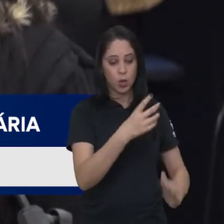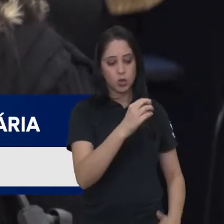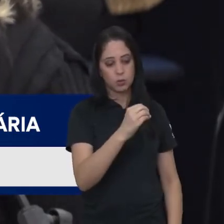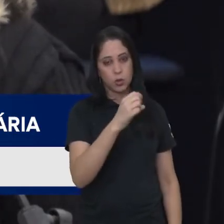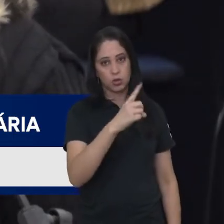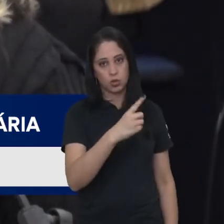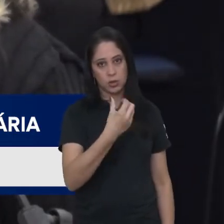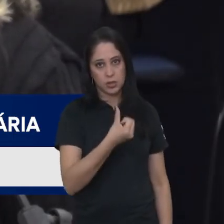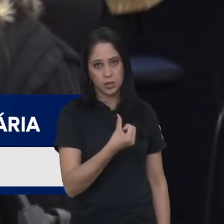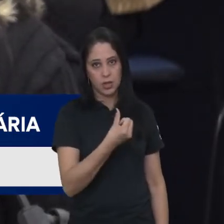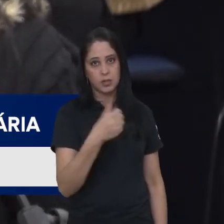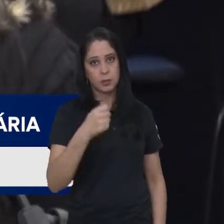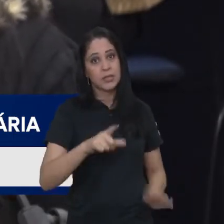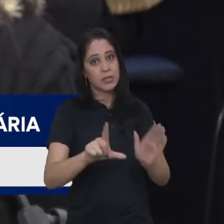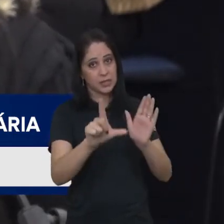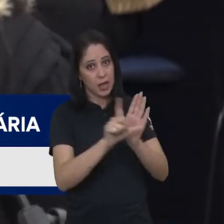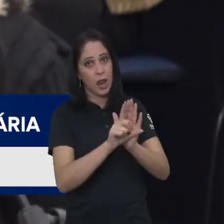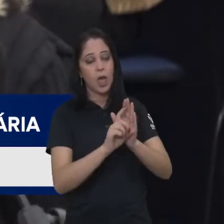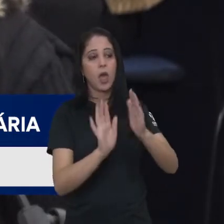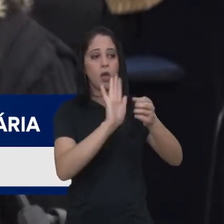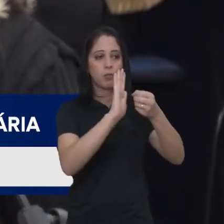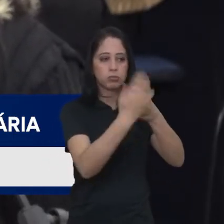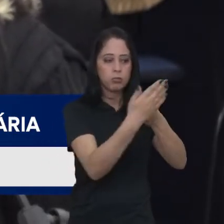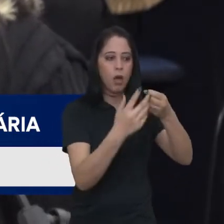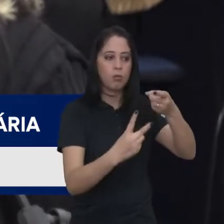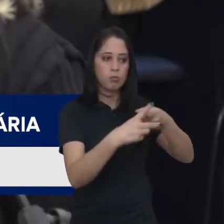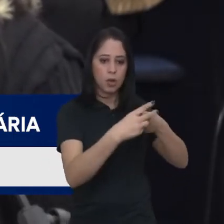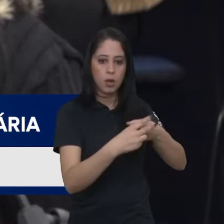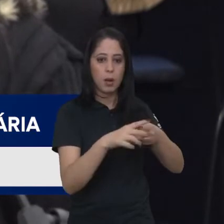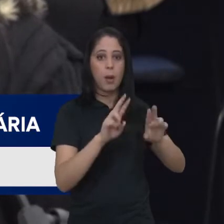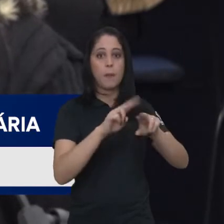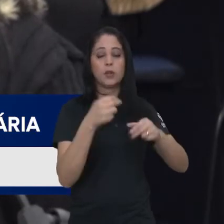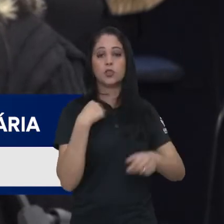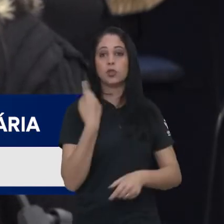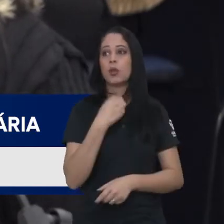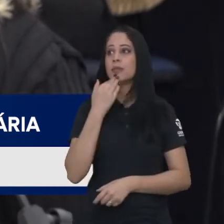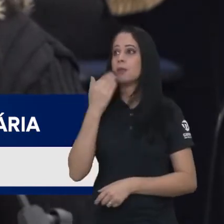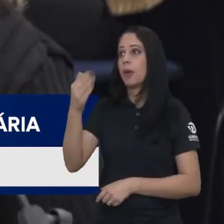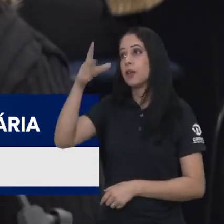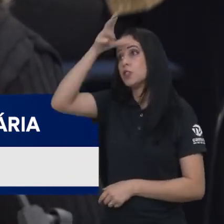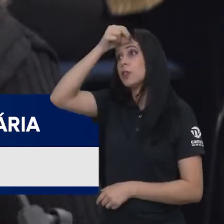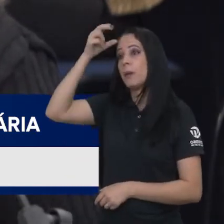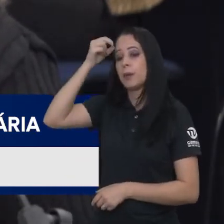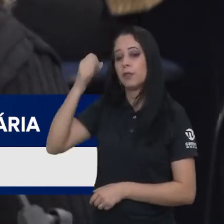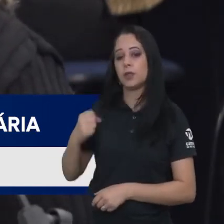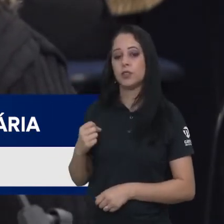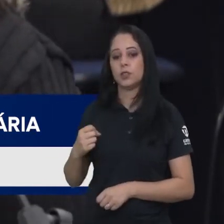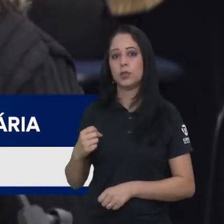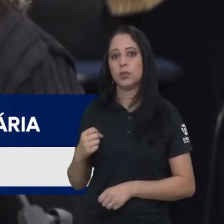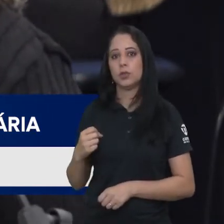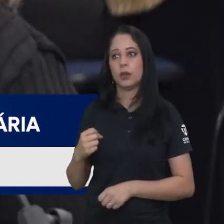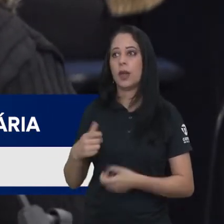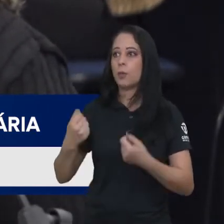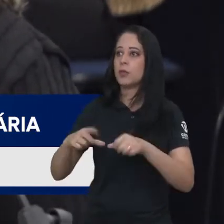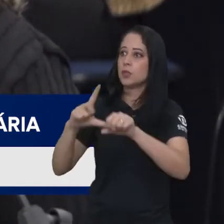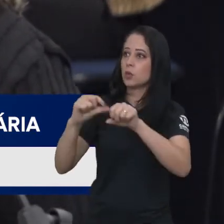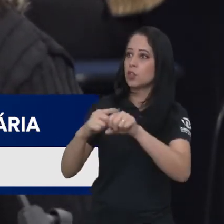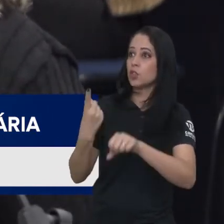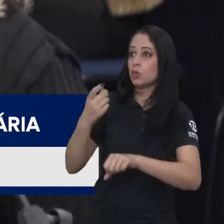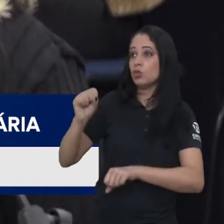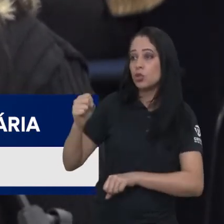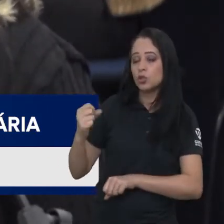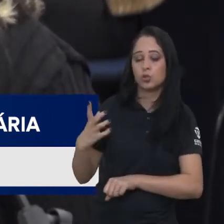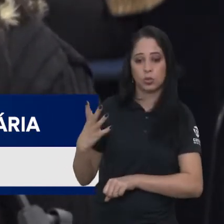aplicar a legitimação fundiária. Então, quando a gente pede na Prefeitura regularização, eu sempre lhe peço a aplicação do artigo